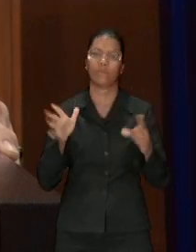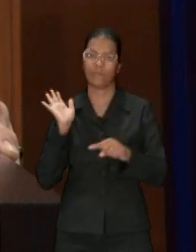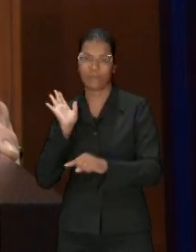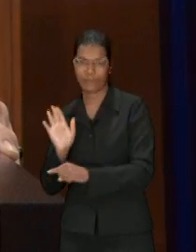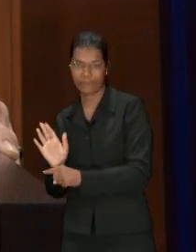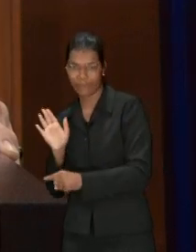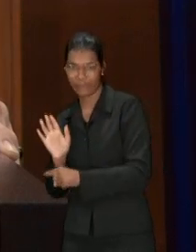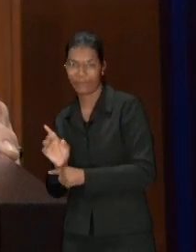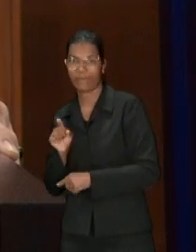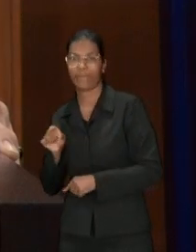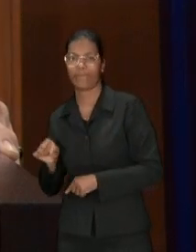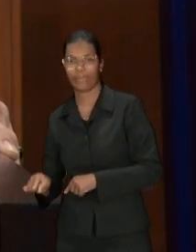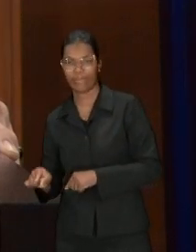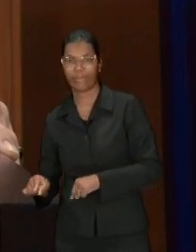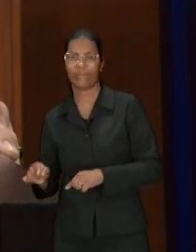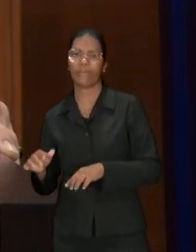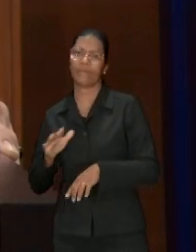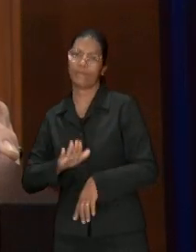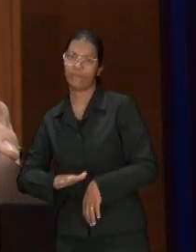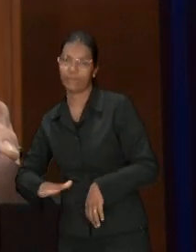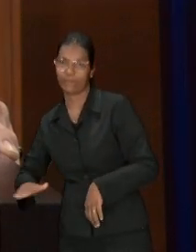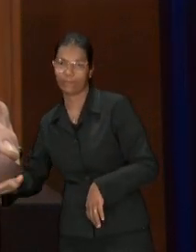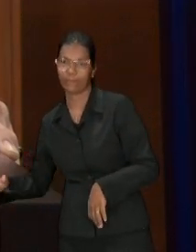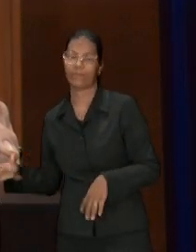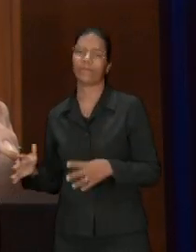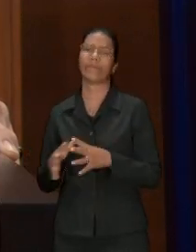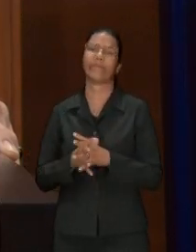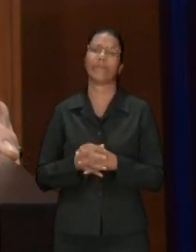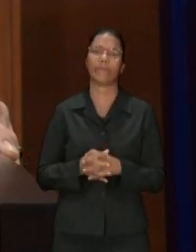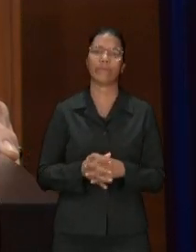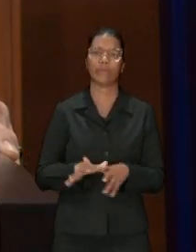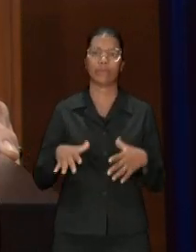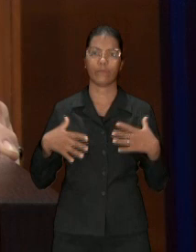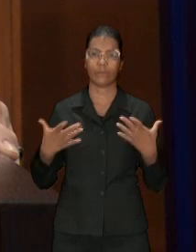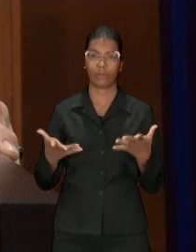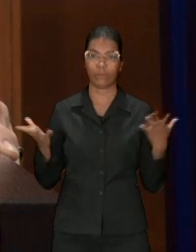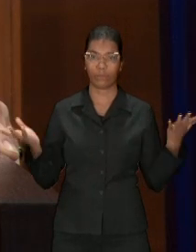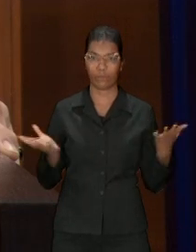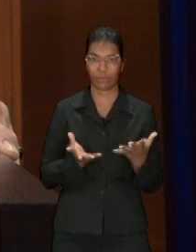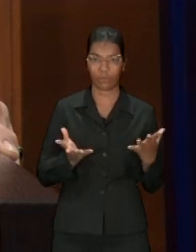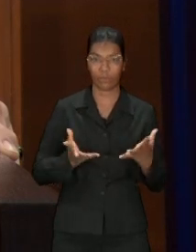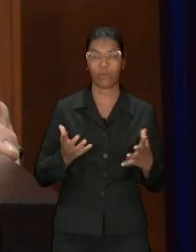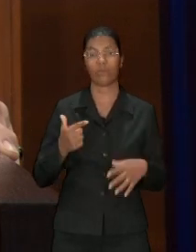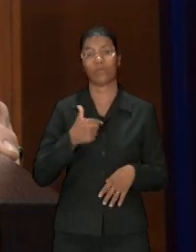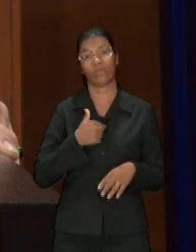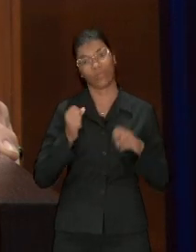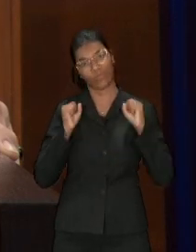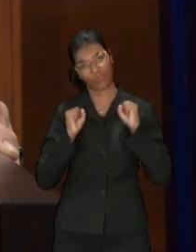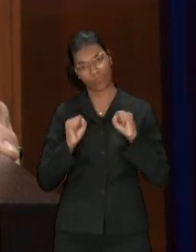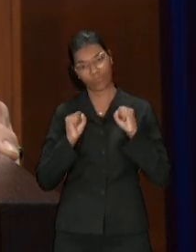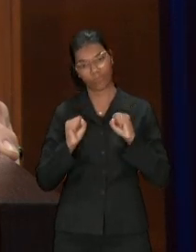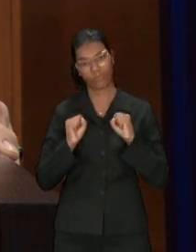evoluir, contribuir. A minha possibilidade atual é de poder